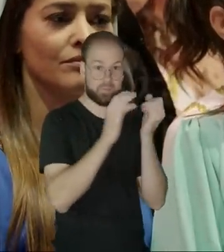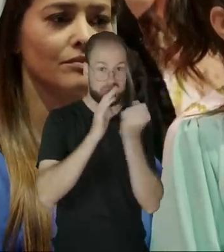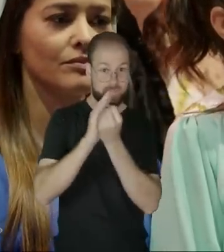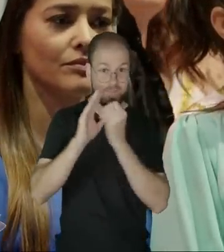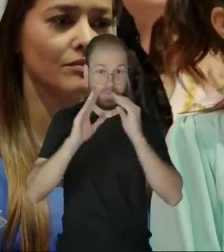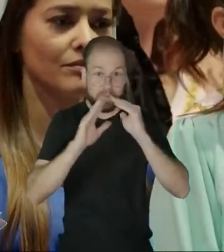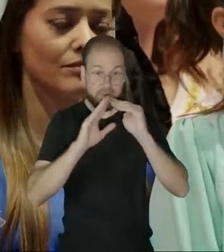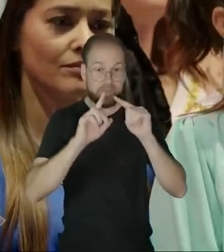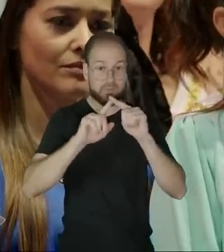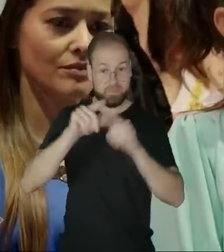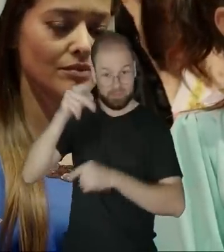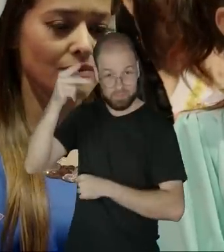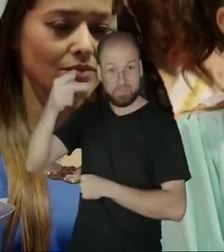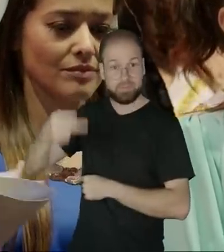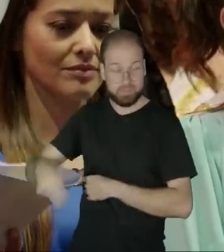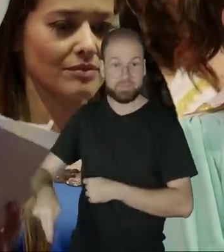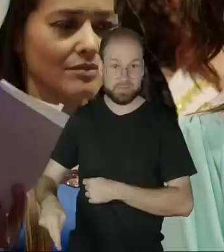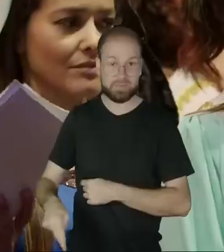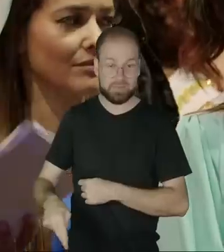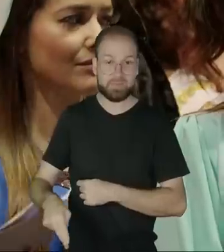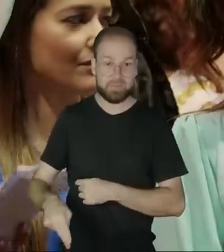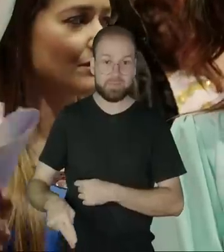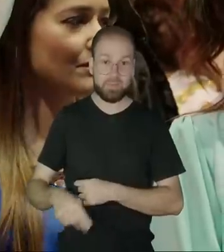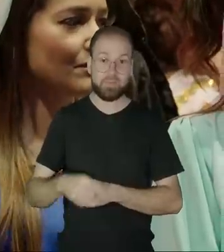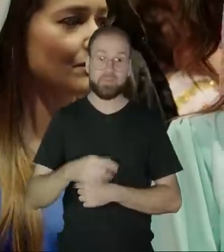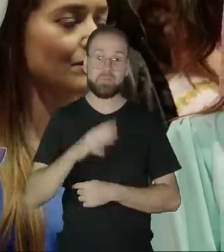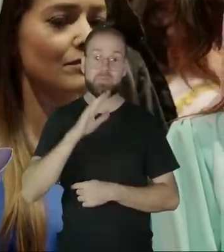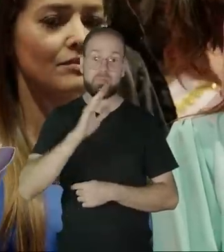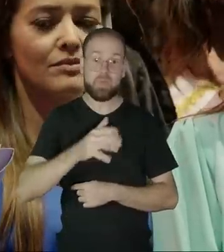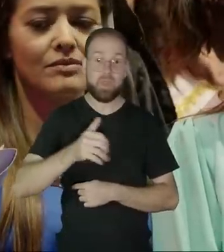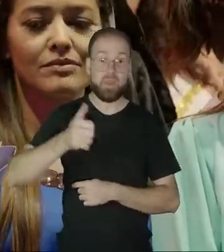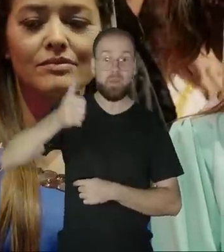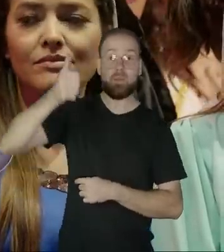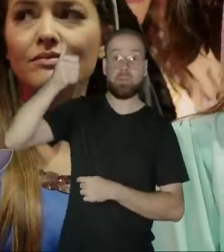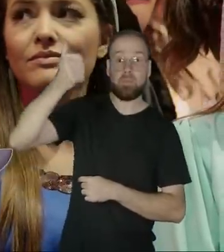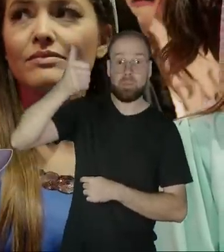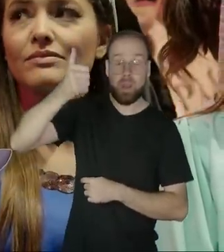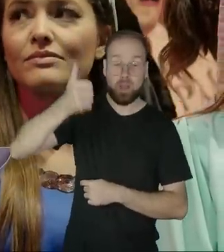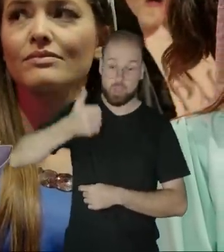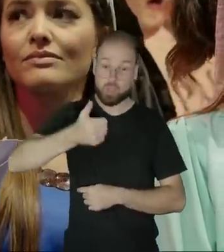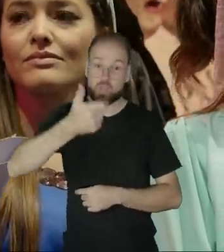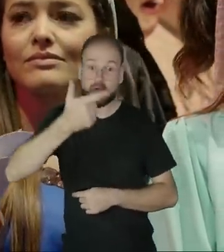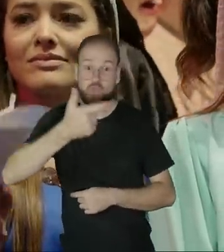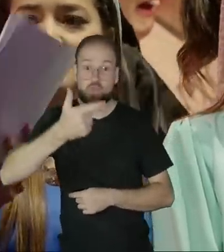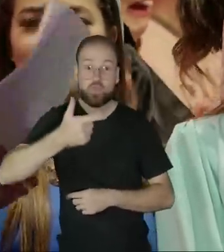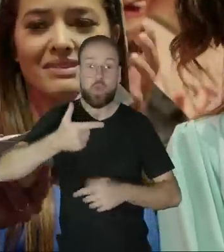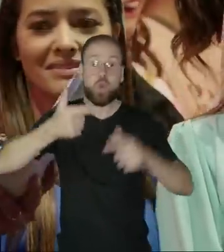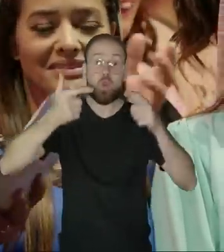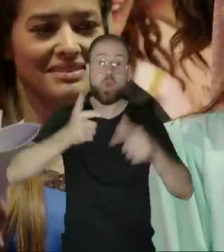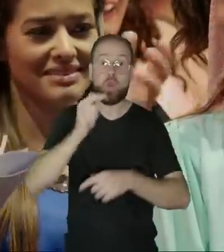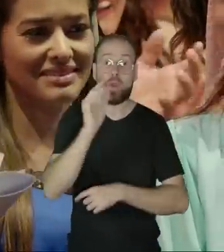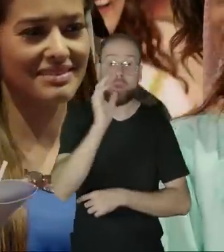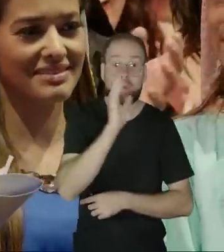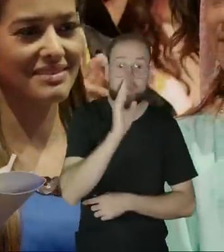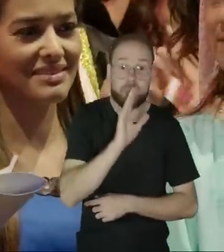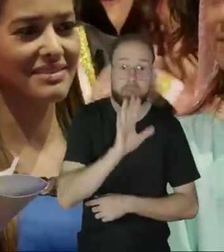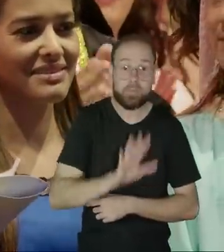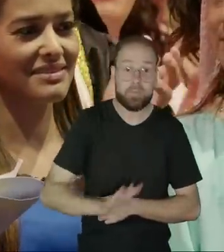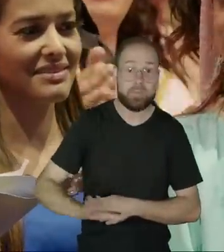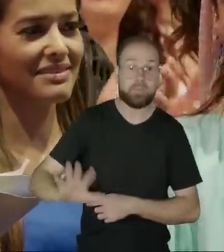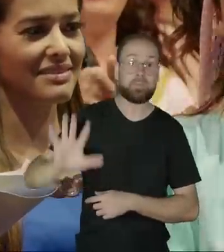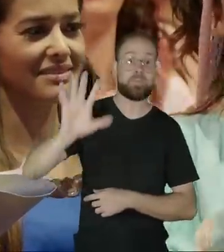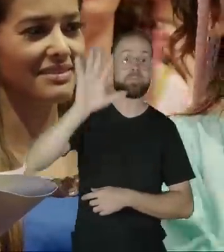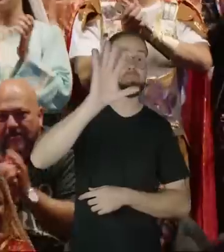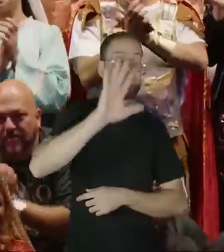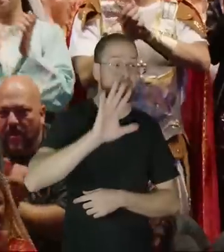Senhora da Assunção fica em segundo lugar no Brasil, perdendo apenas lá para o